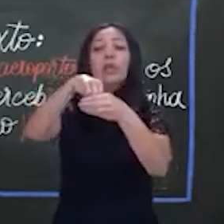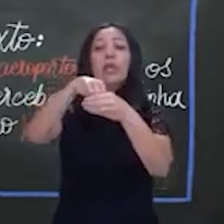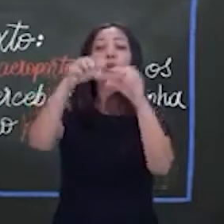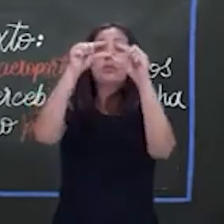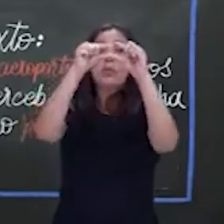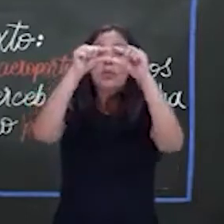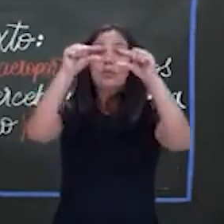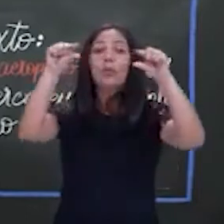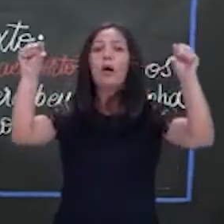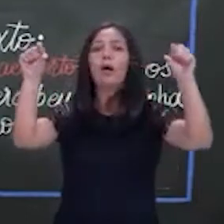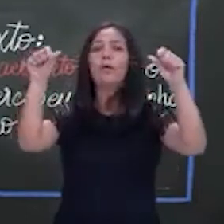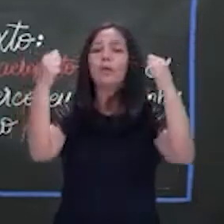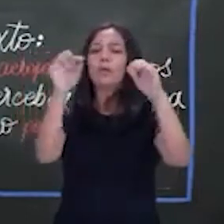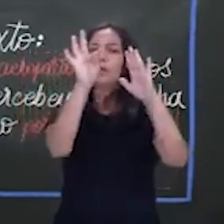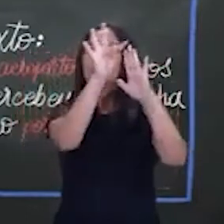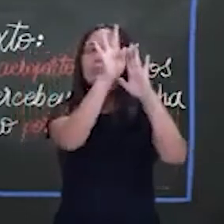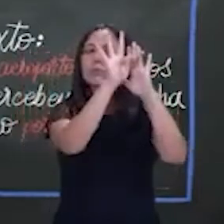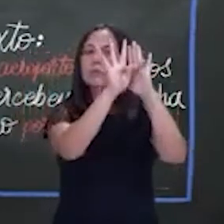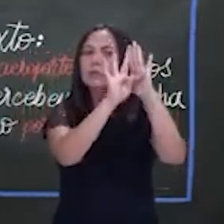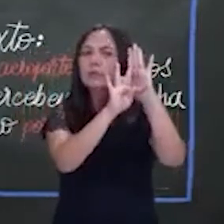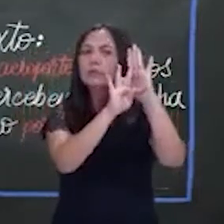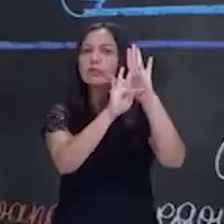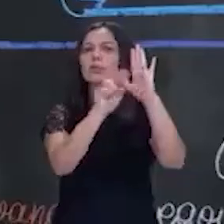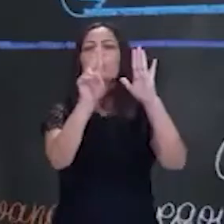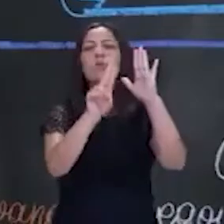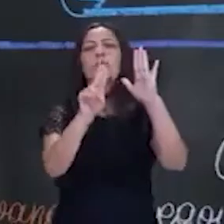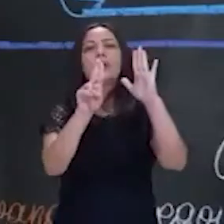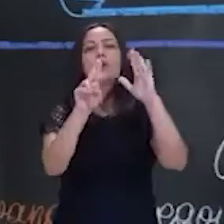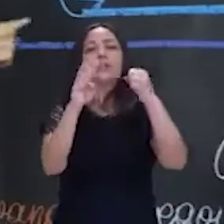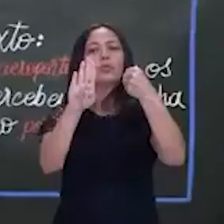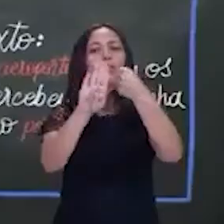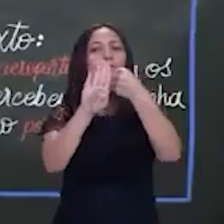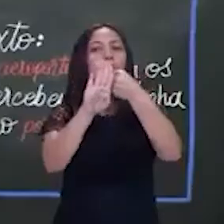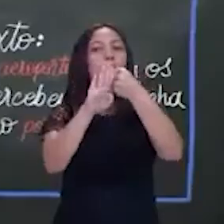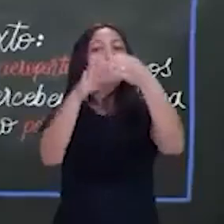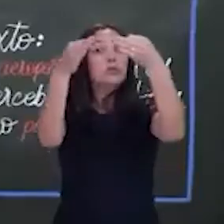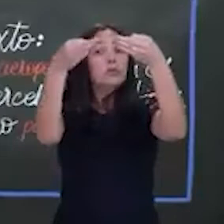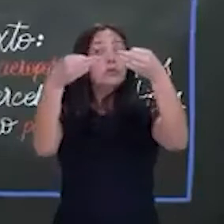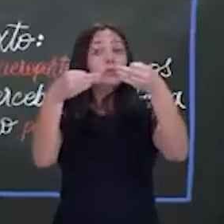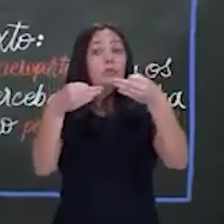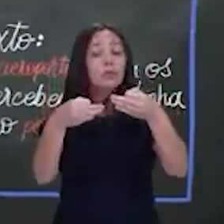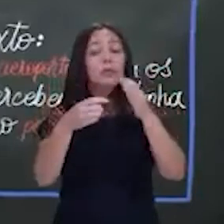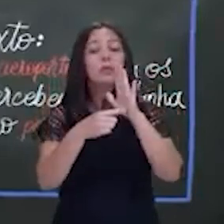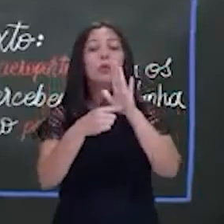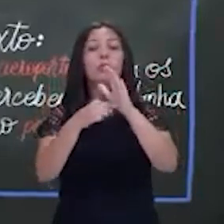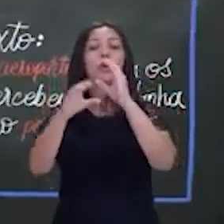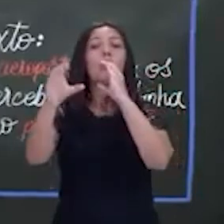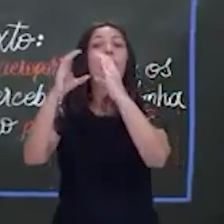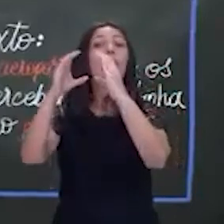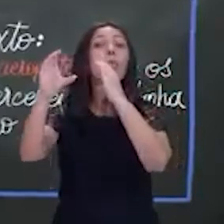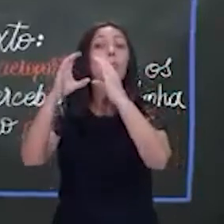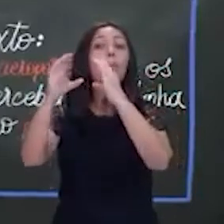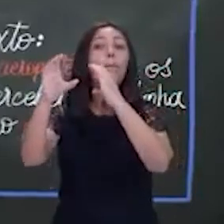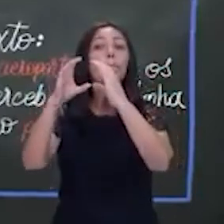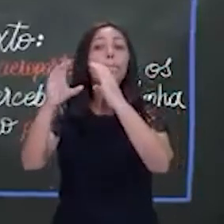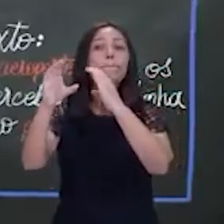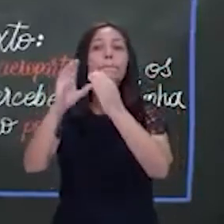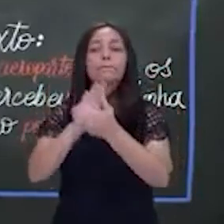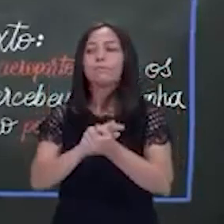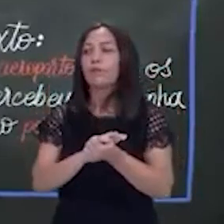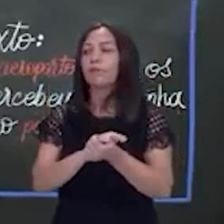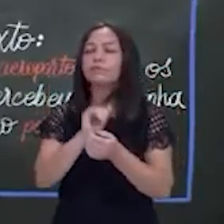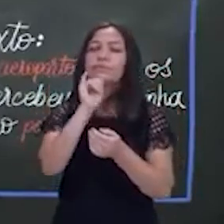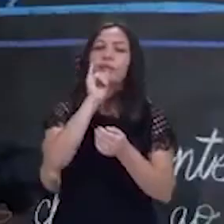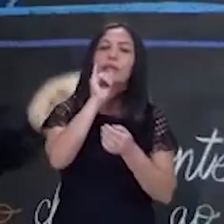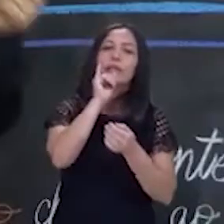possam estar presentes e gerar algum tipo de comunicação. Então, olha só, Evandro chegou ao aeroporto com os documentos, mas percebeu que tinha esquecido o RG. RG